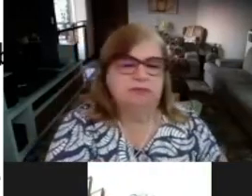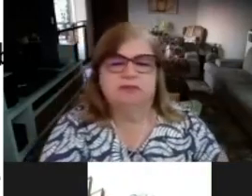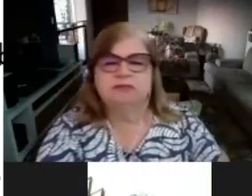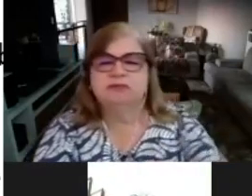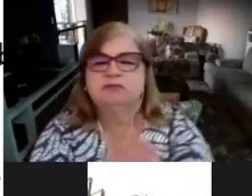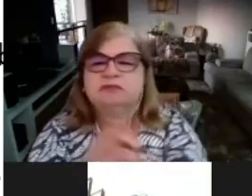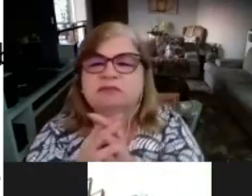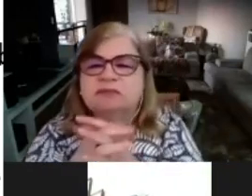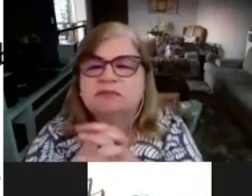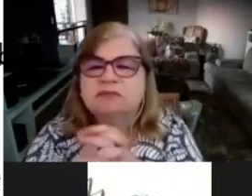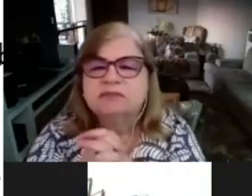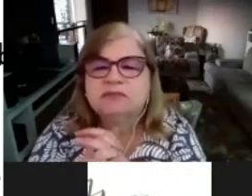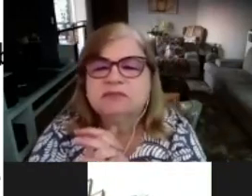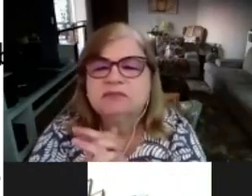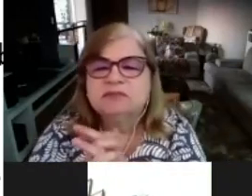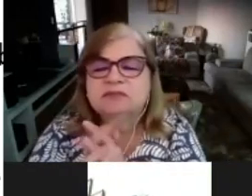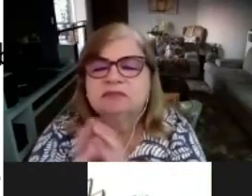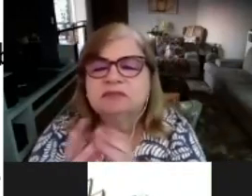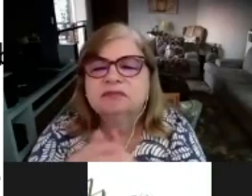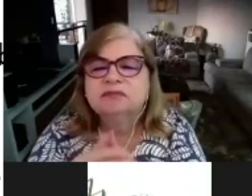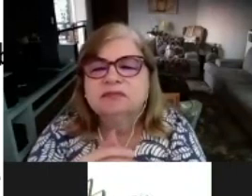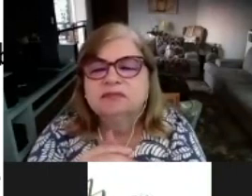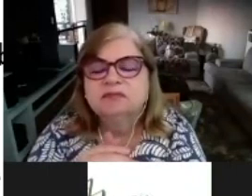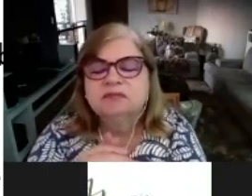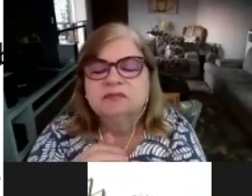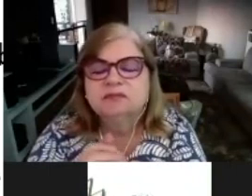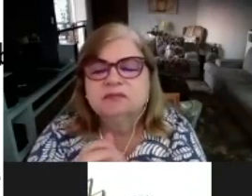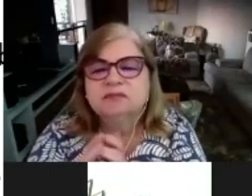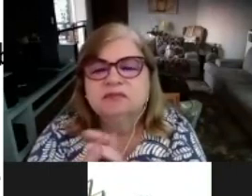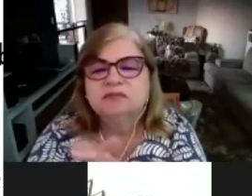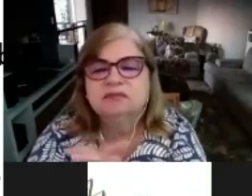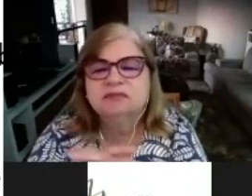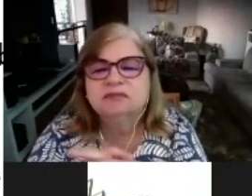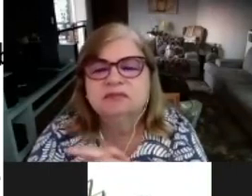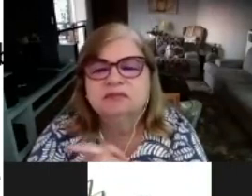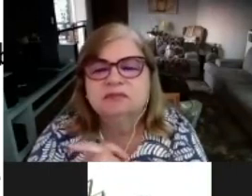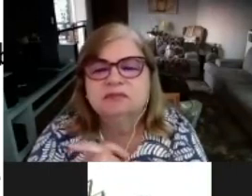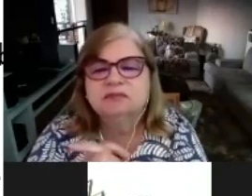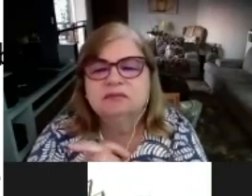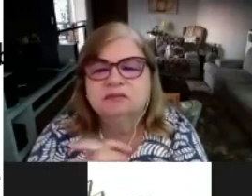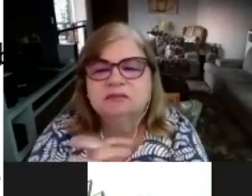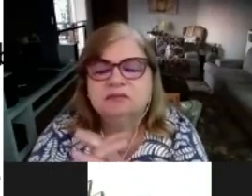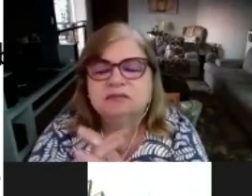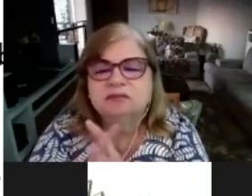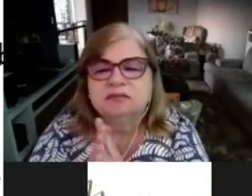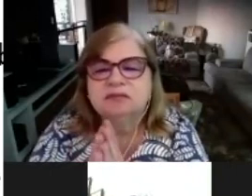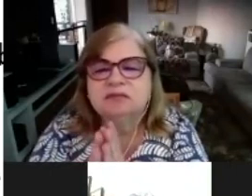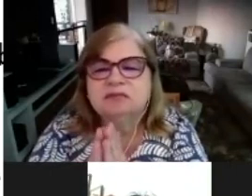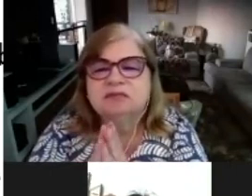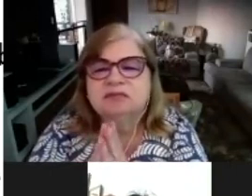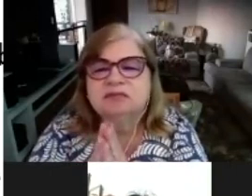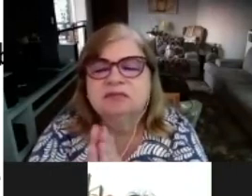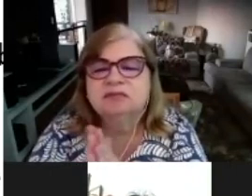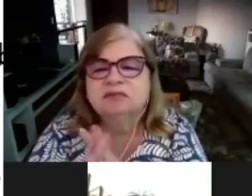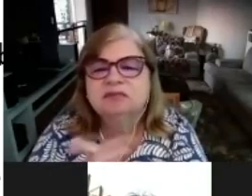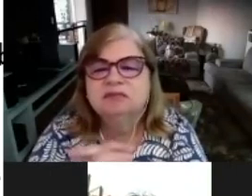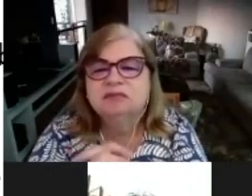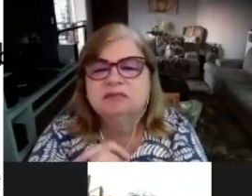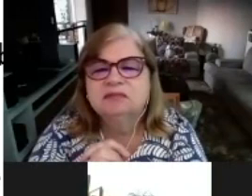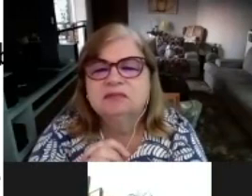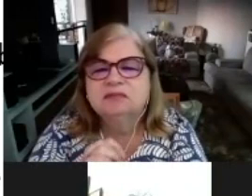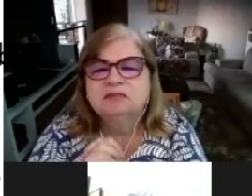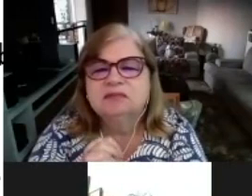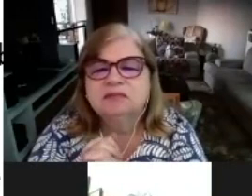até gosta da estratégia low carb, só que ela não segue sempre, ela segue eventualmente. Essa pessoa raramente tem sucesso,